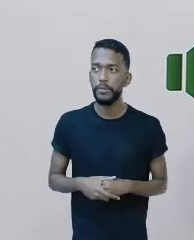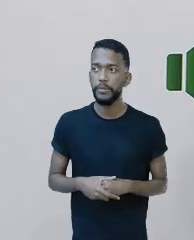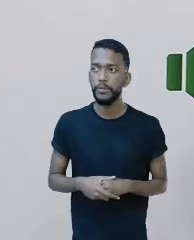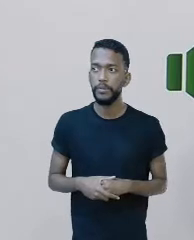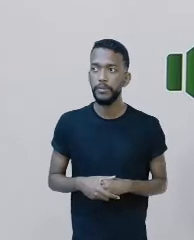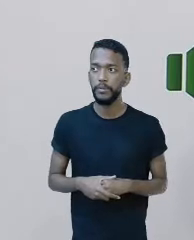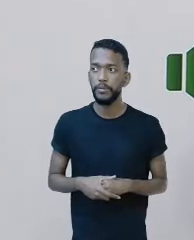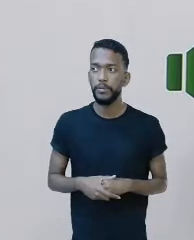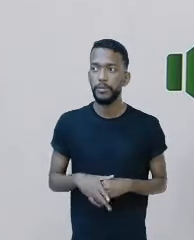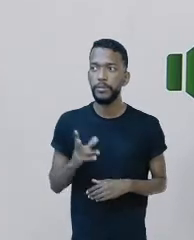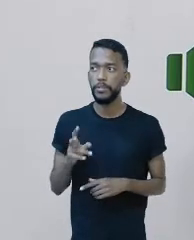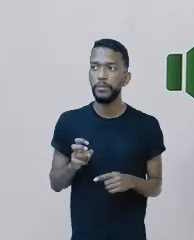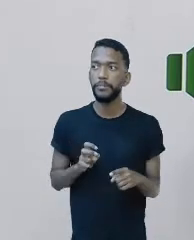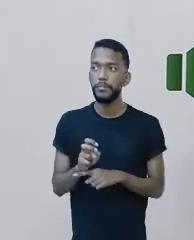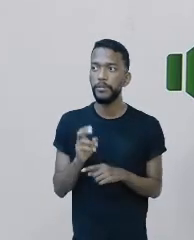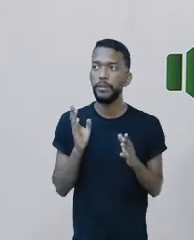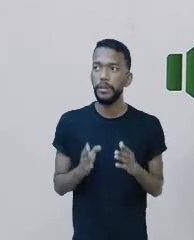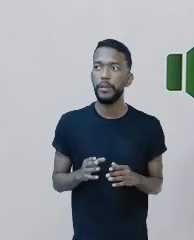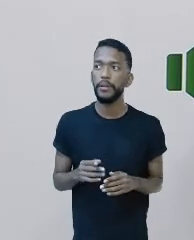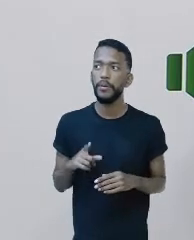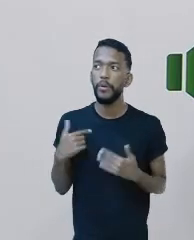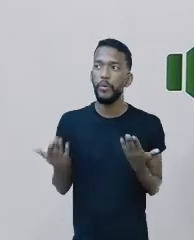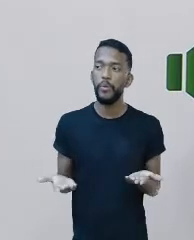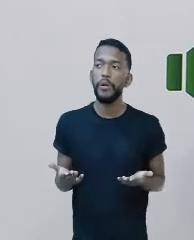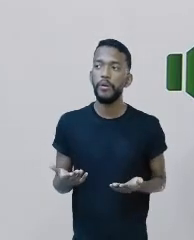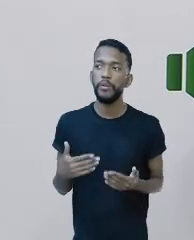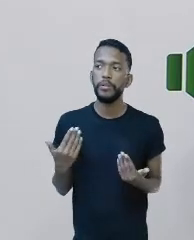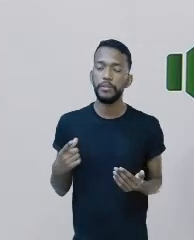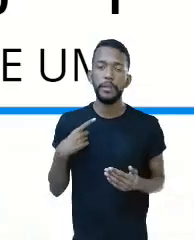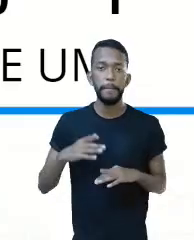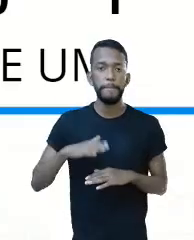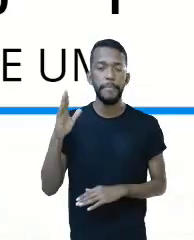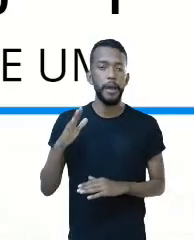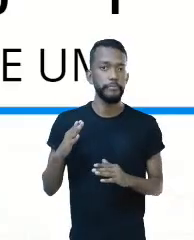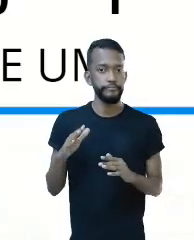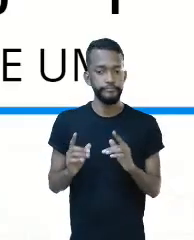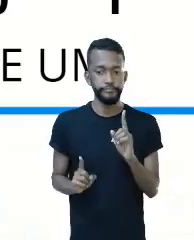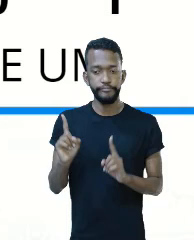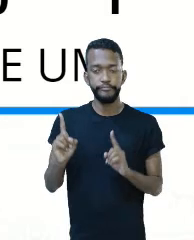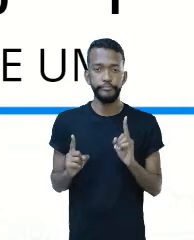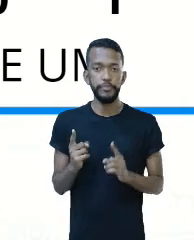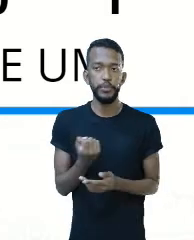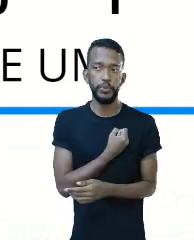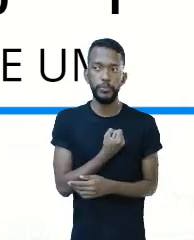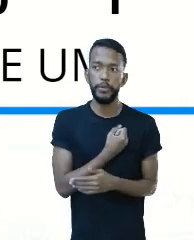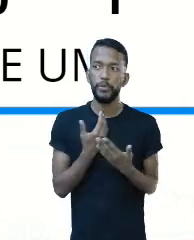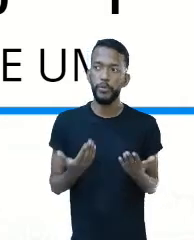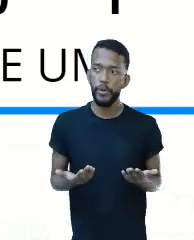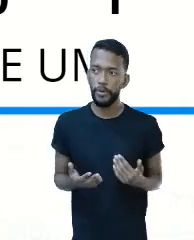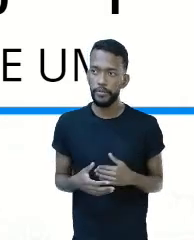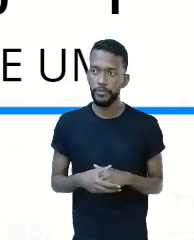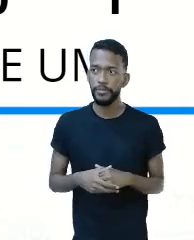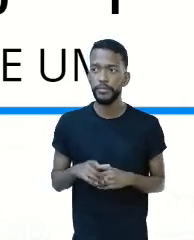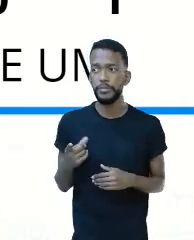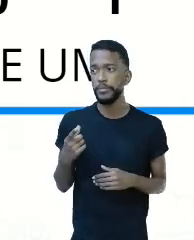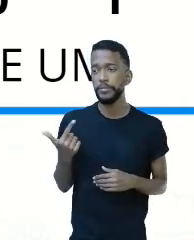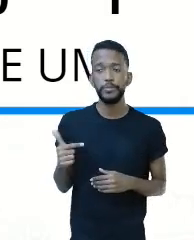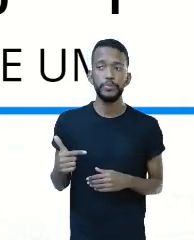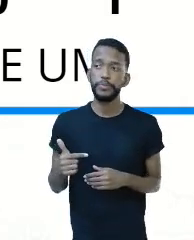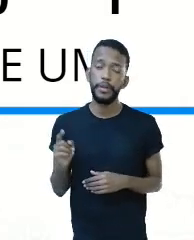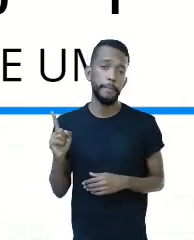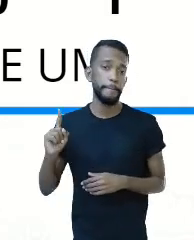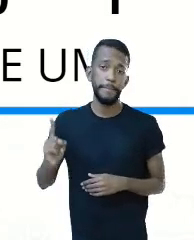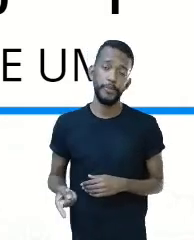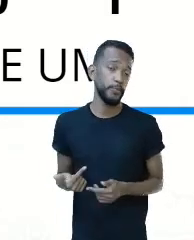Eita, eu já pulei a pergunta. A pergunta é, qual ábaco está com a maior representação numérica? Gente, esse aqui nem unidade